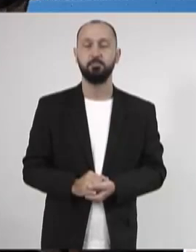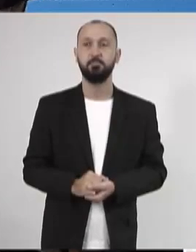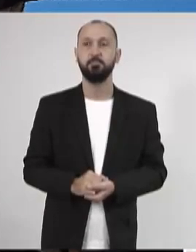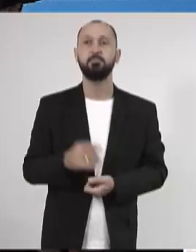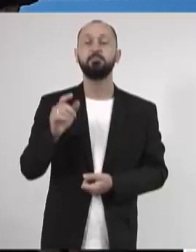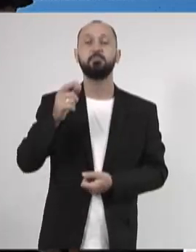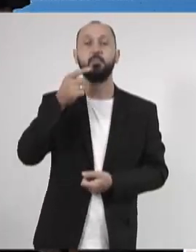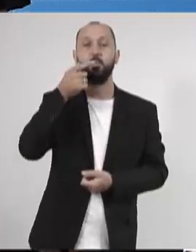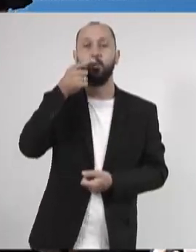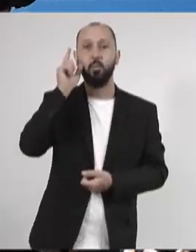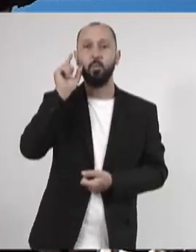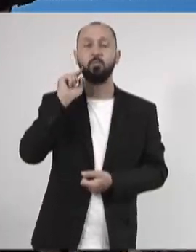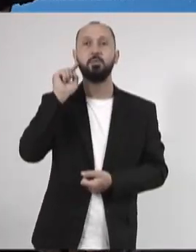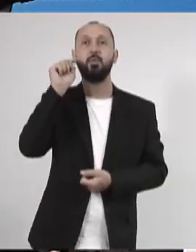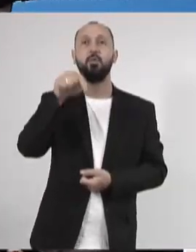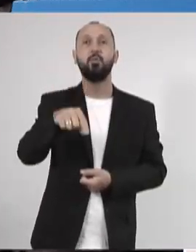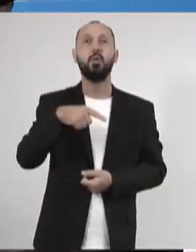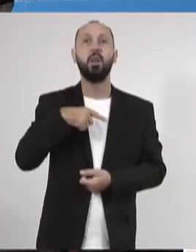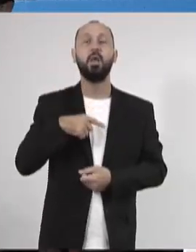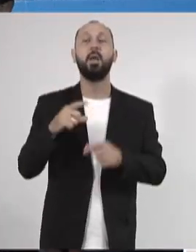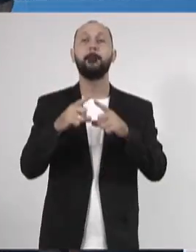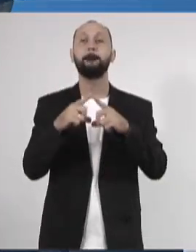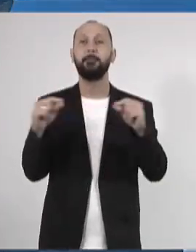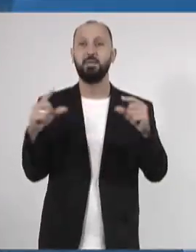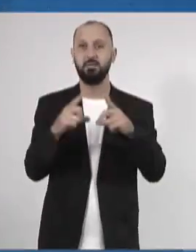Presidente, ontem eu estive em Brasília.